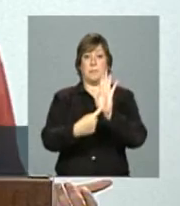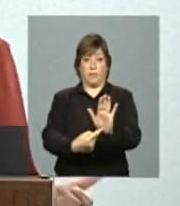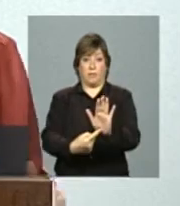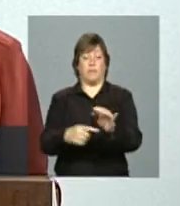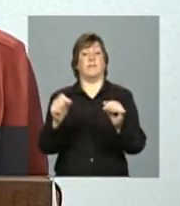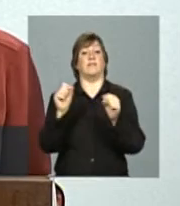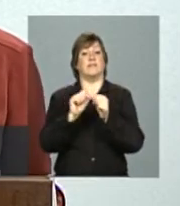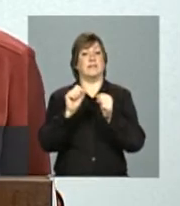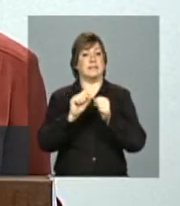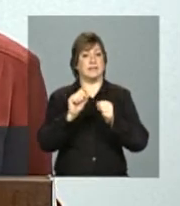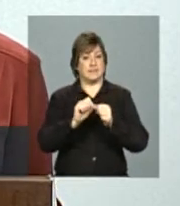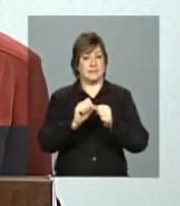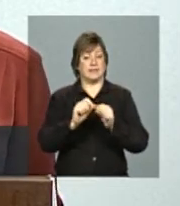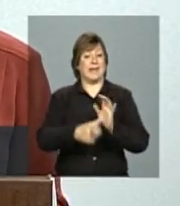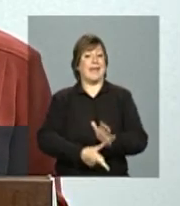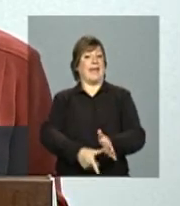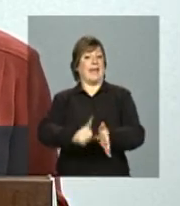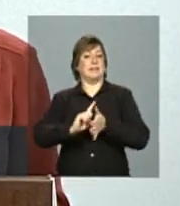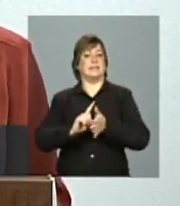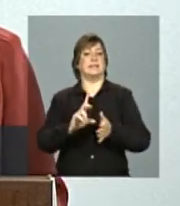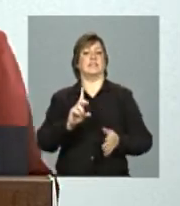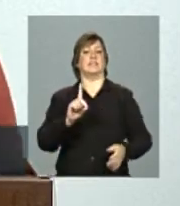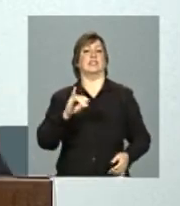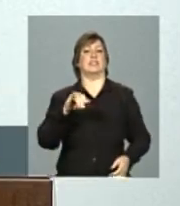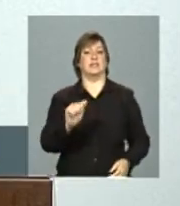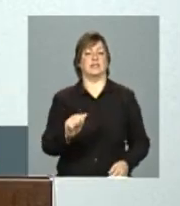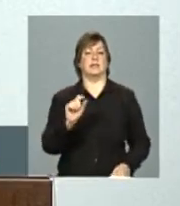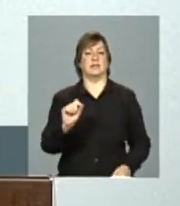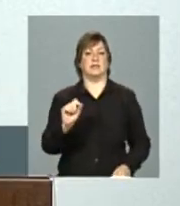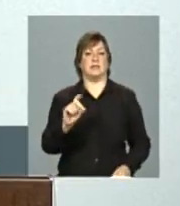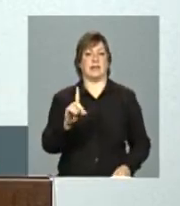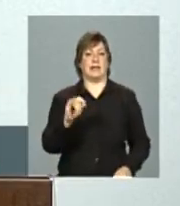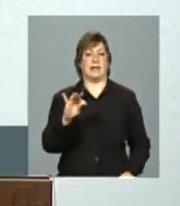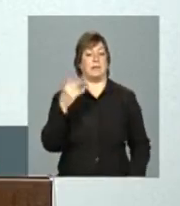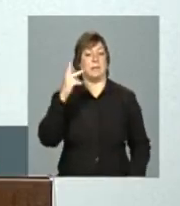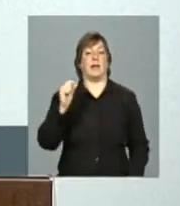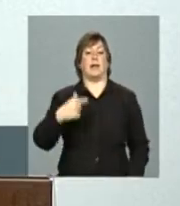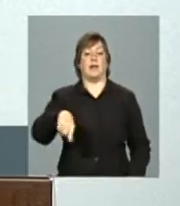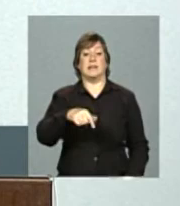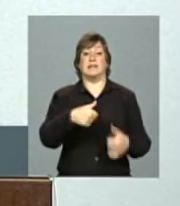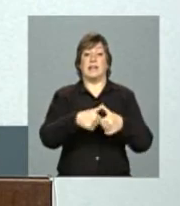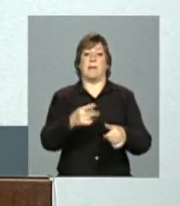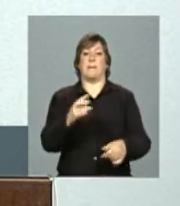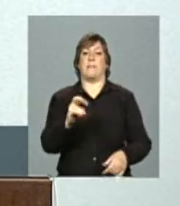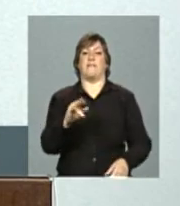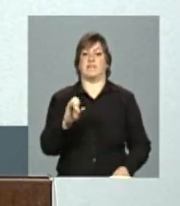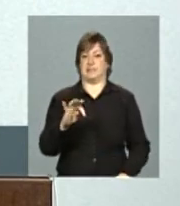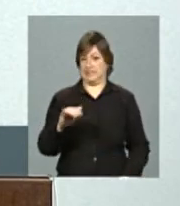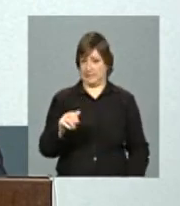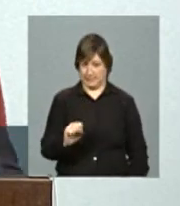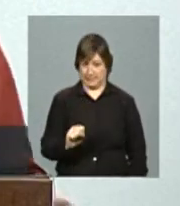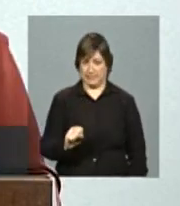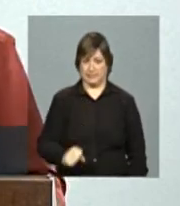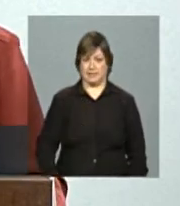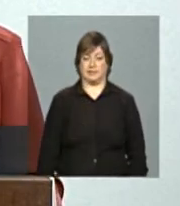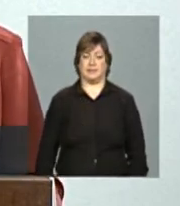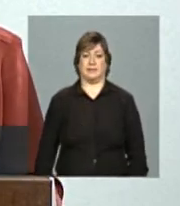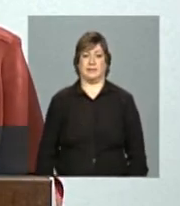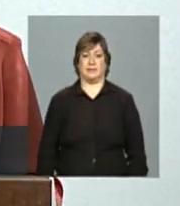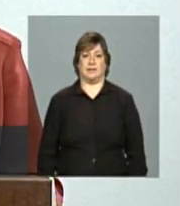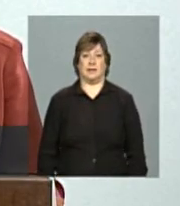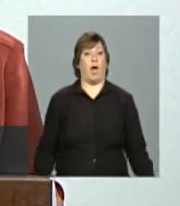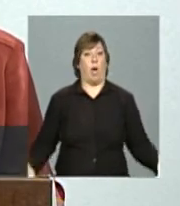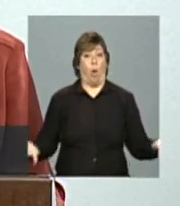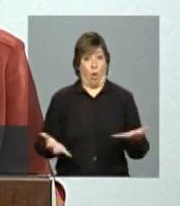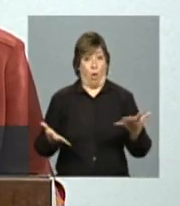realizadas antes da data que para as quais elas estavam previstas agora